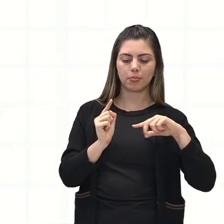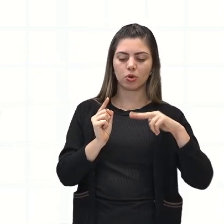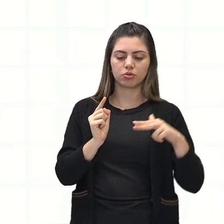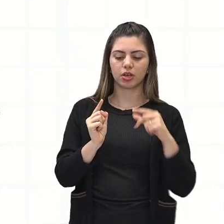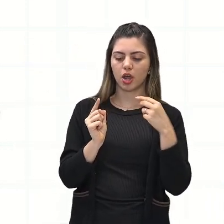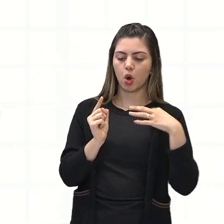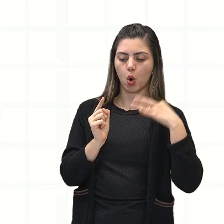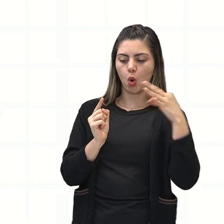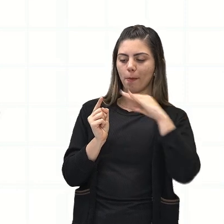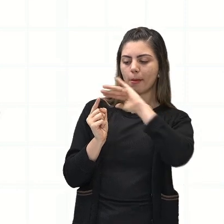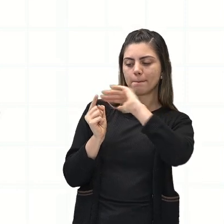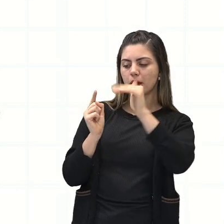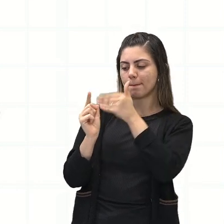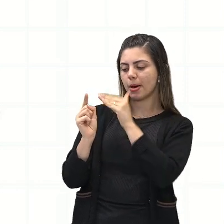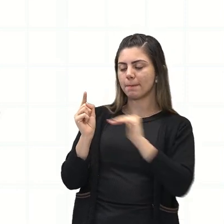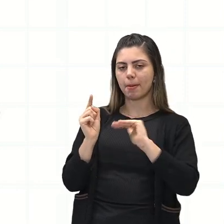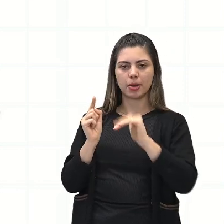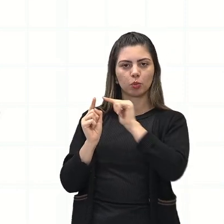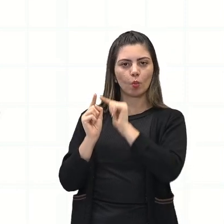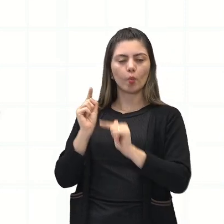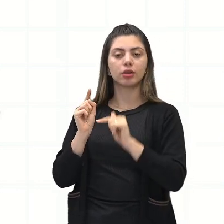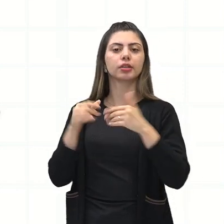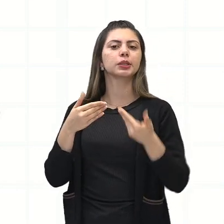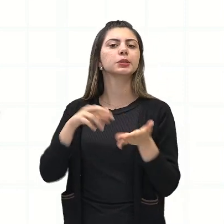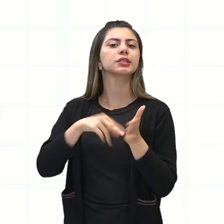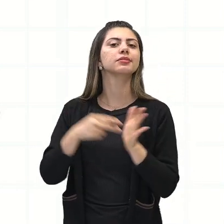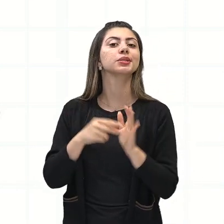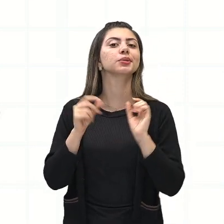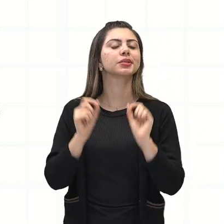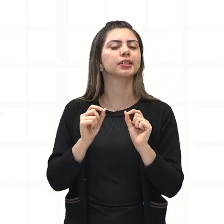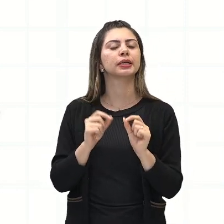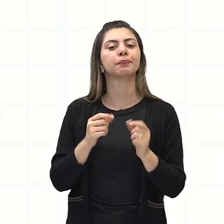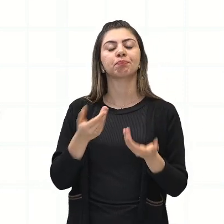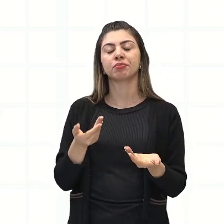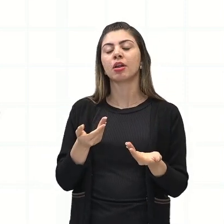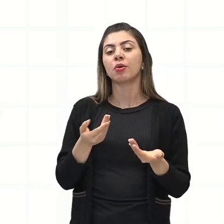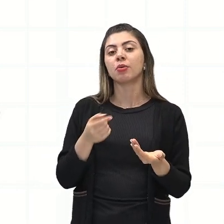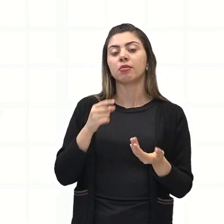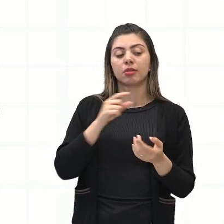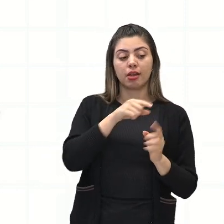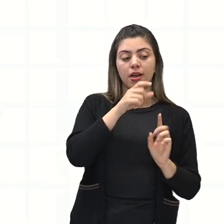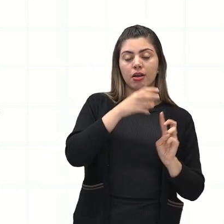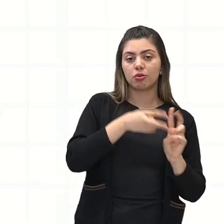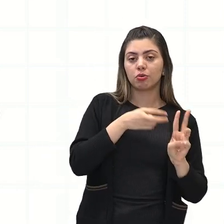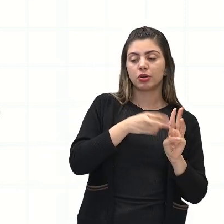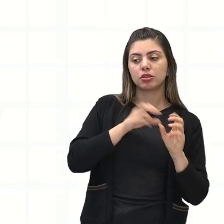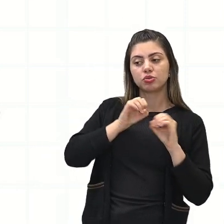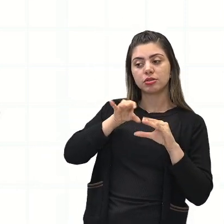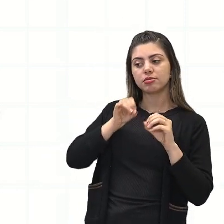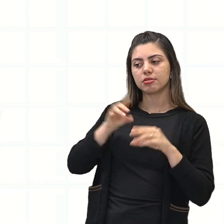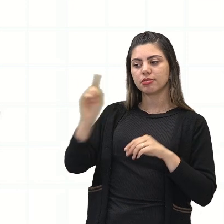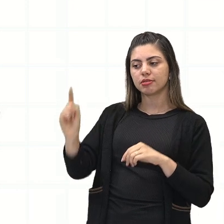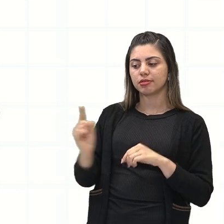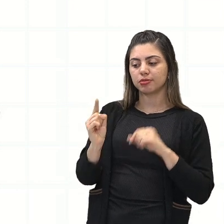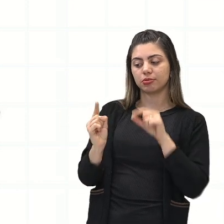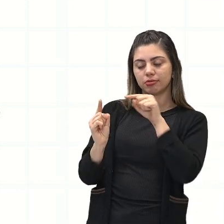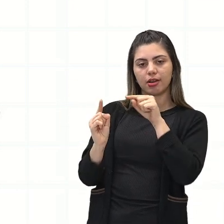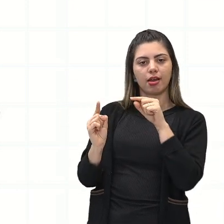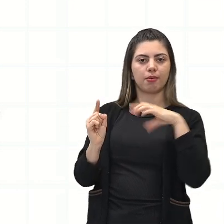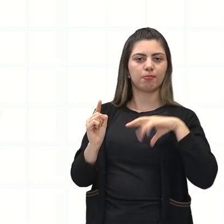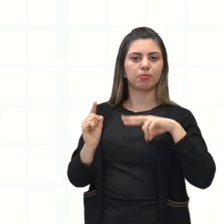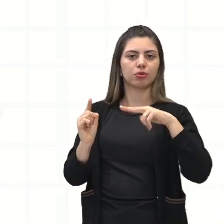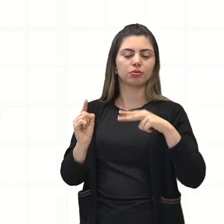ou seja, o índio tinha inserido a cultura do nativo, né?